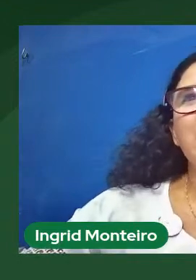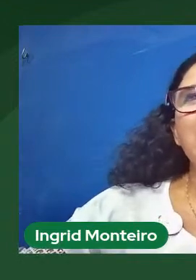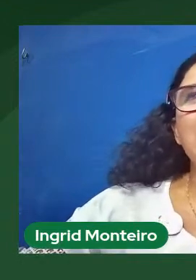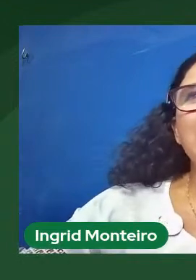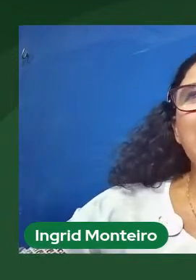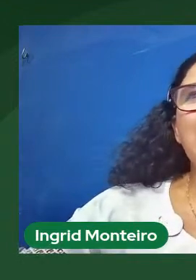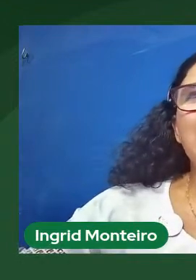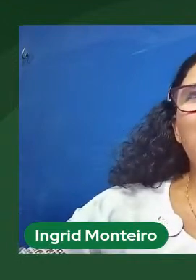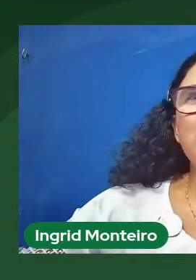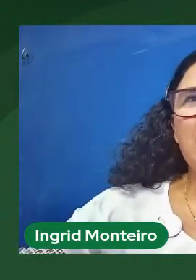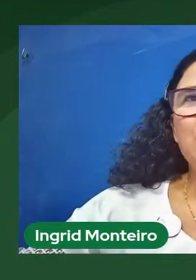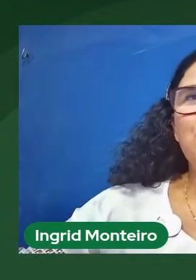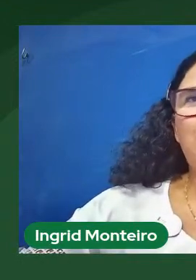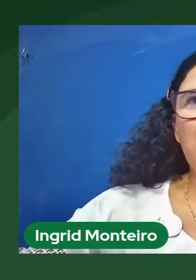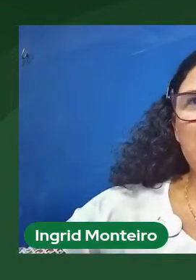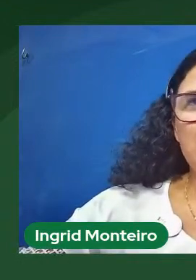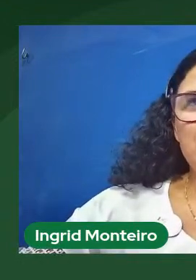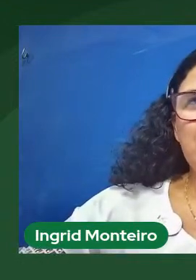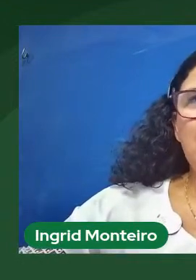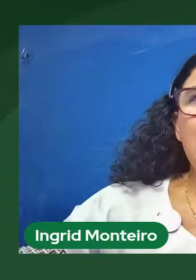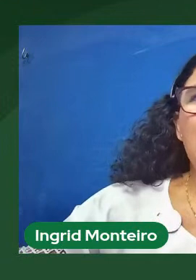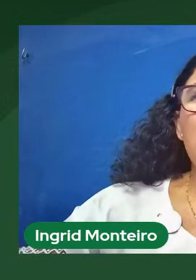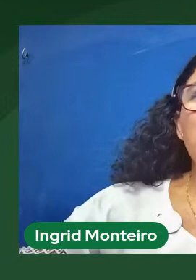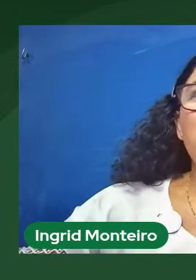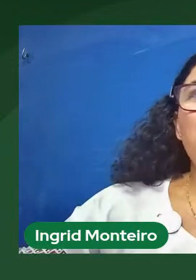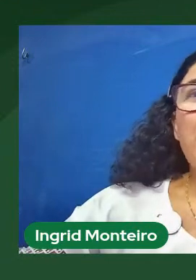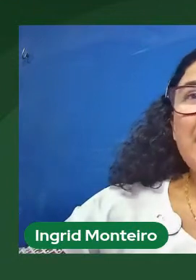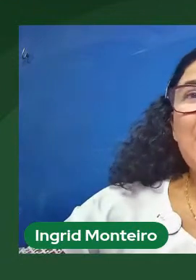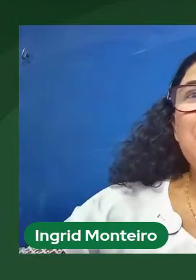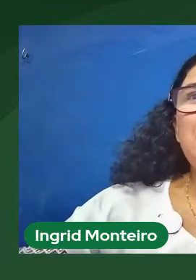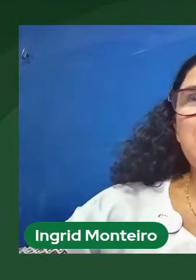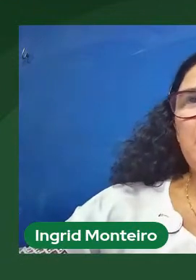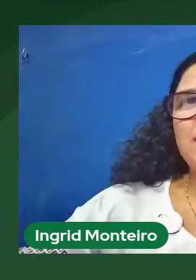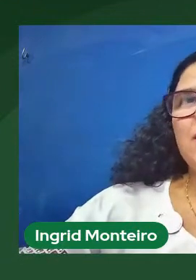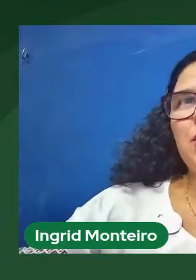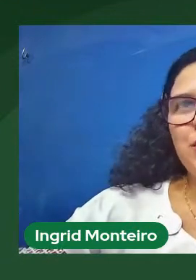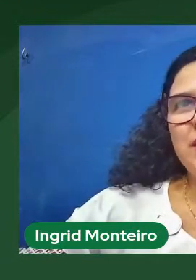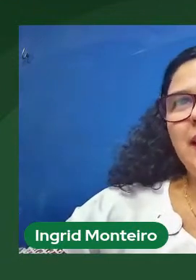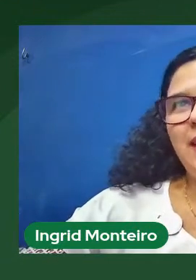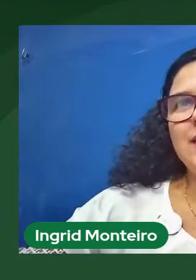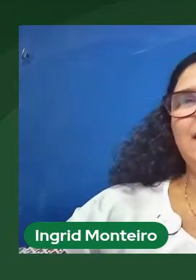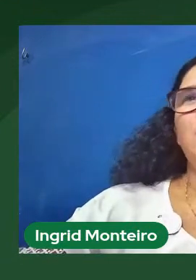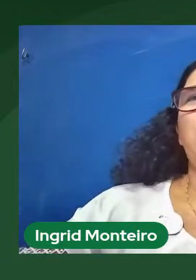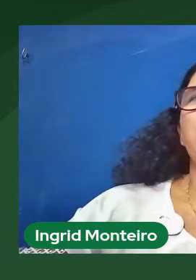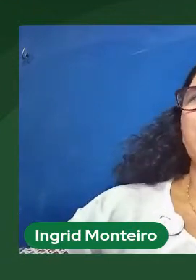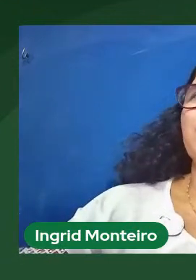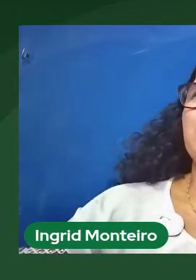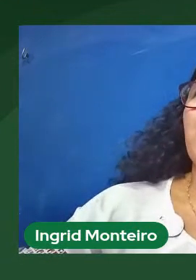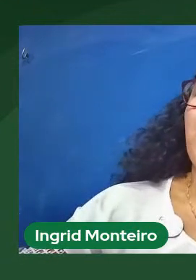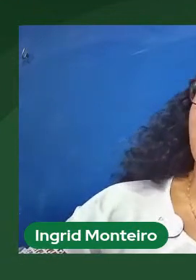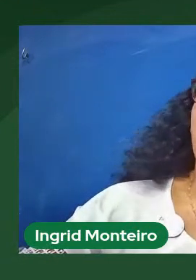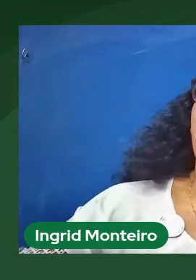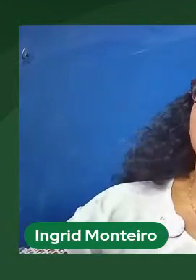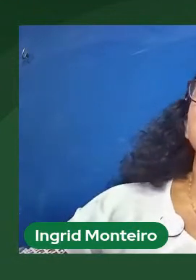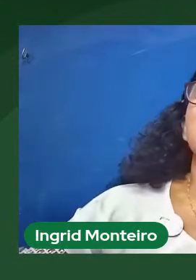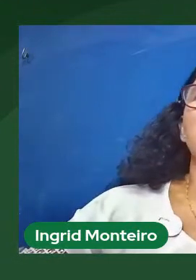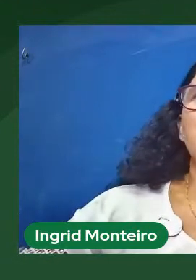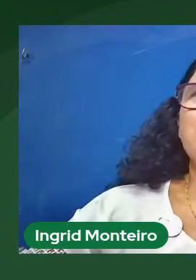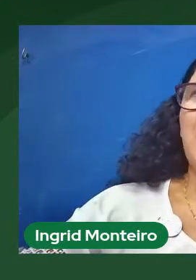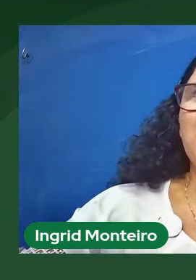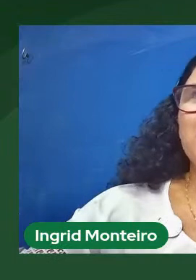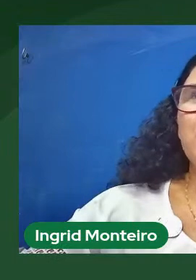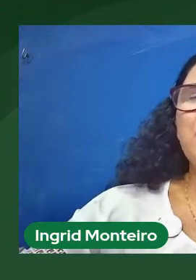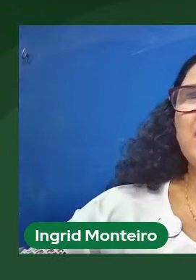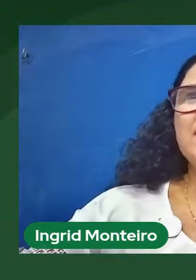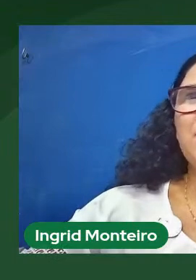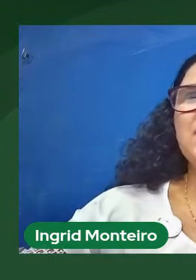BH, em que ela era coordenadora de programa. Eu lembro muito bem da primeira impressão que eu tive dela, né, como alguém muito bem-humorada